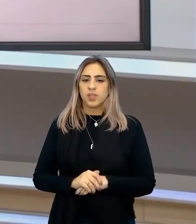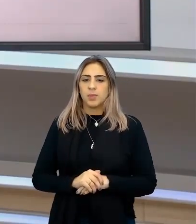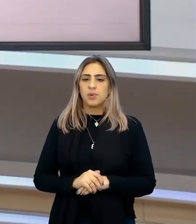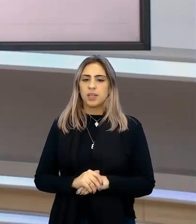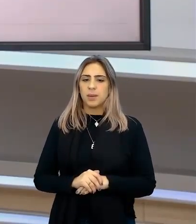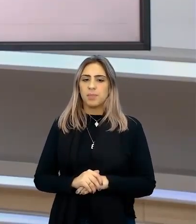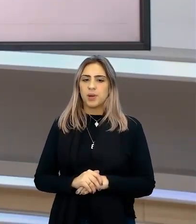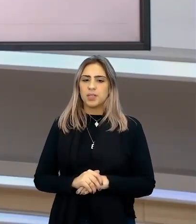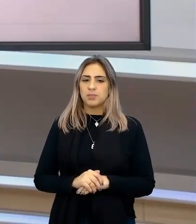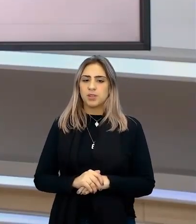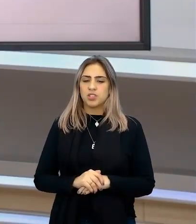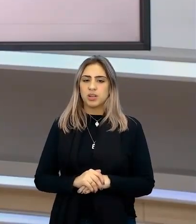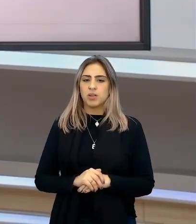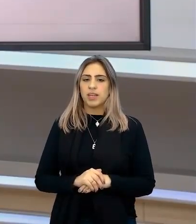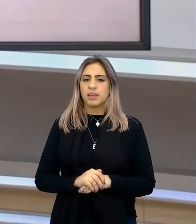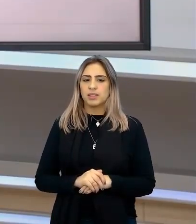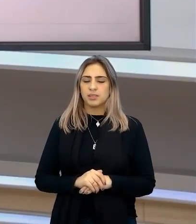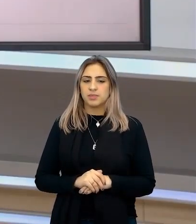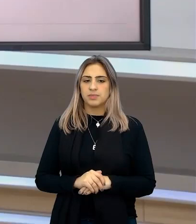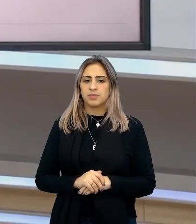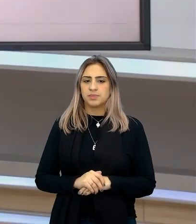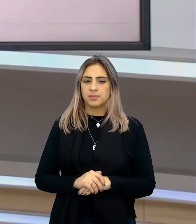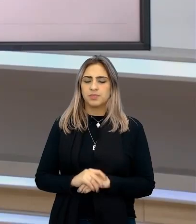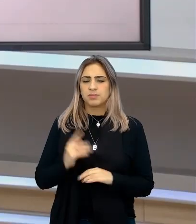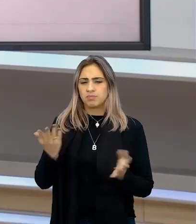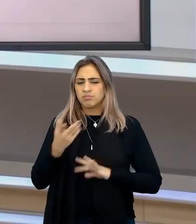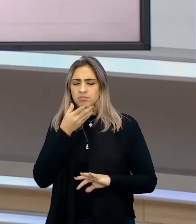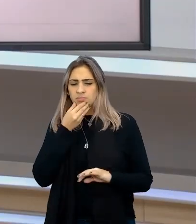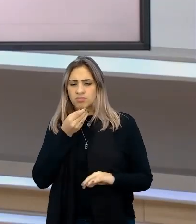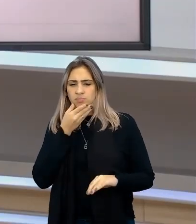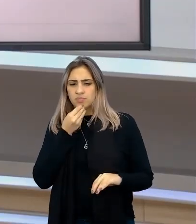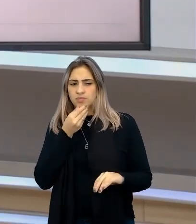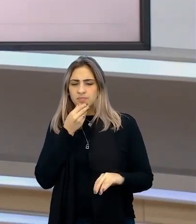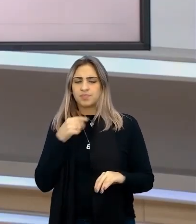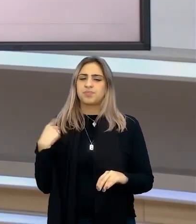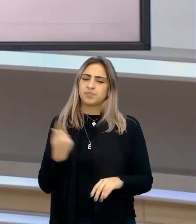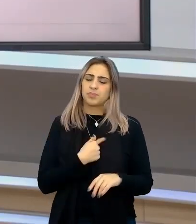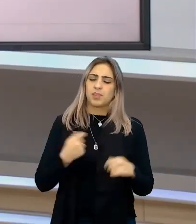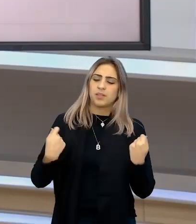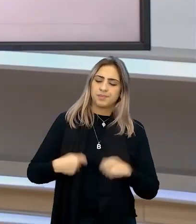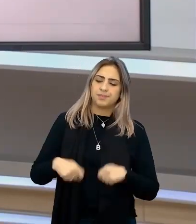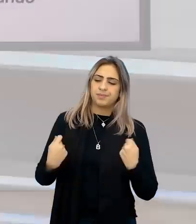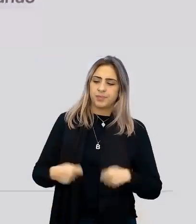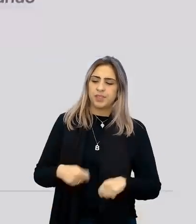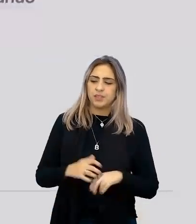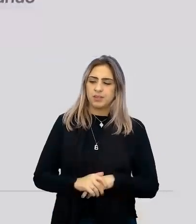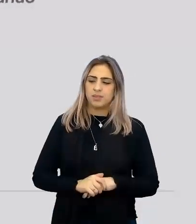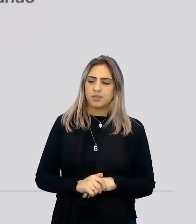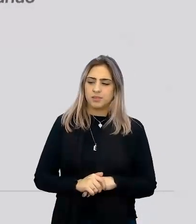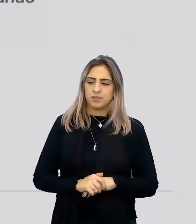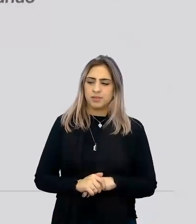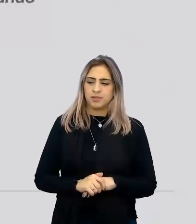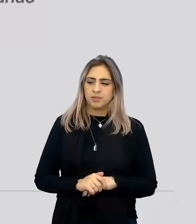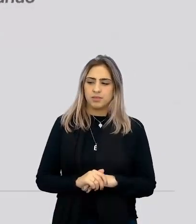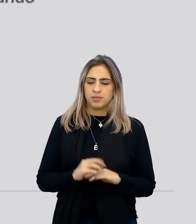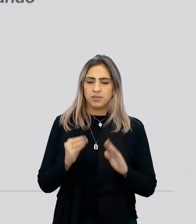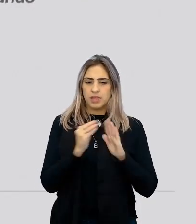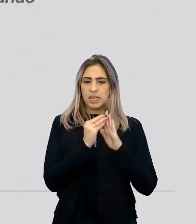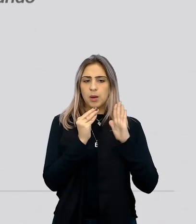de tudo isso? Será que para ser homem a gente precisa ser forte, não